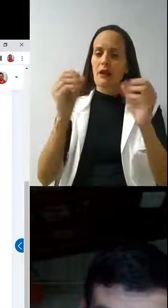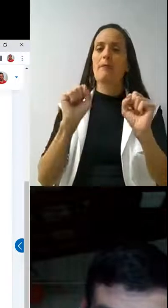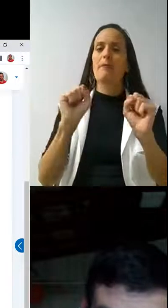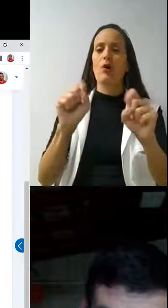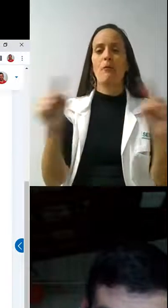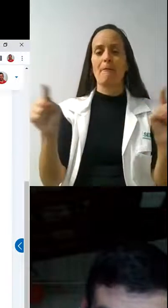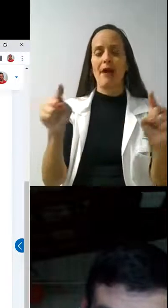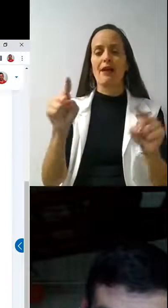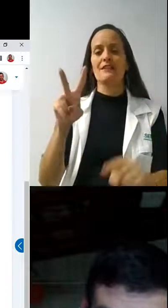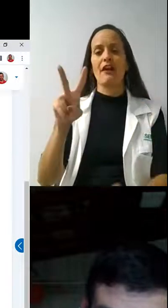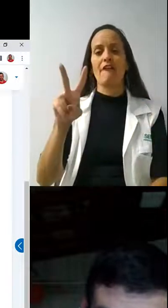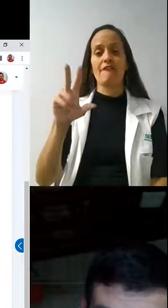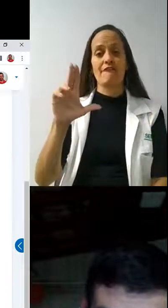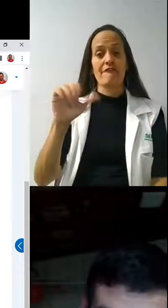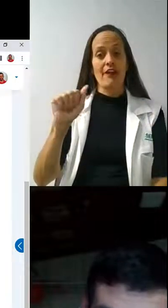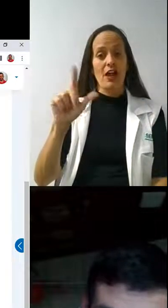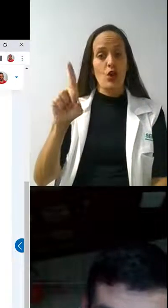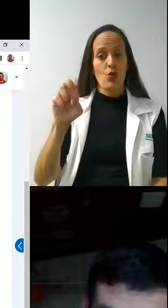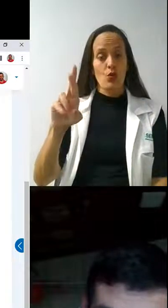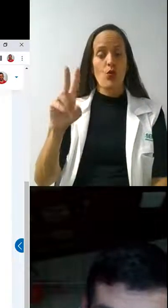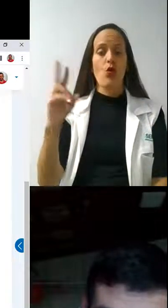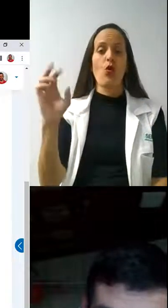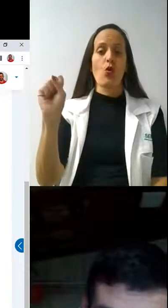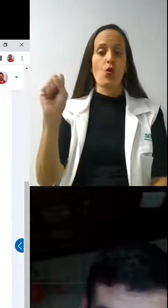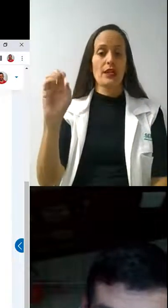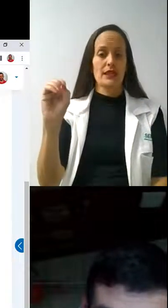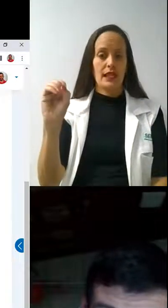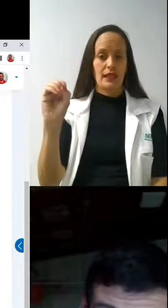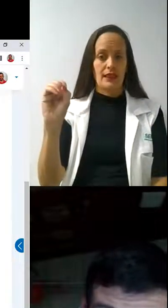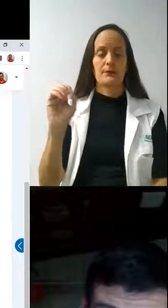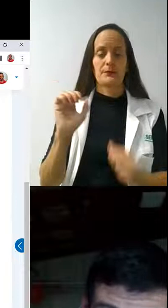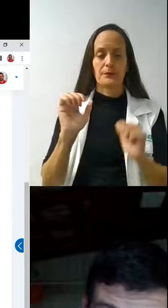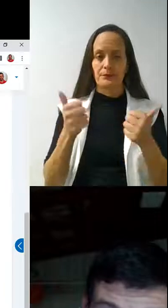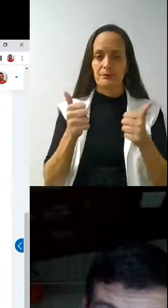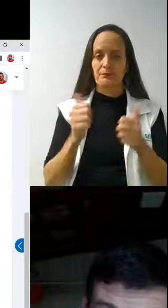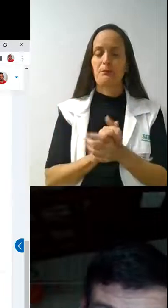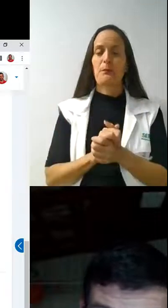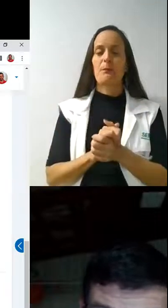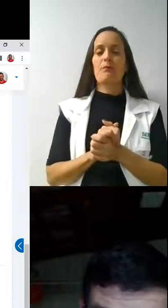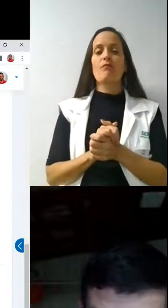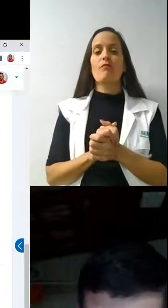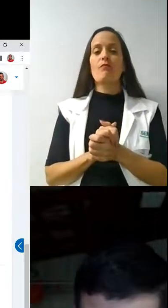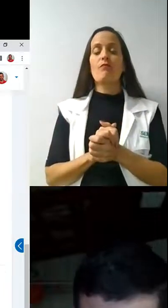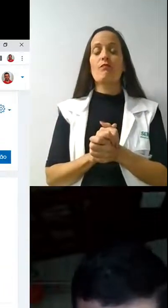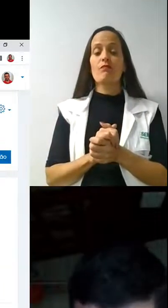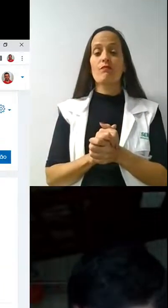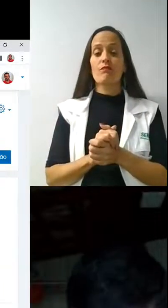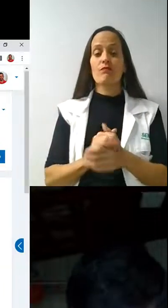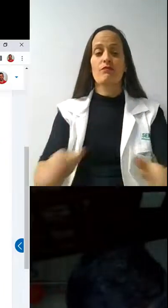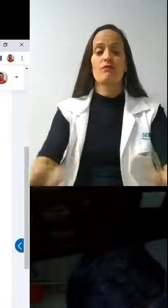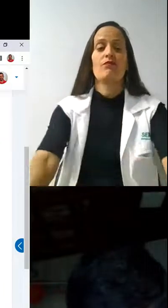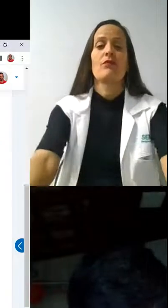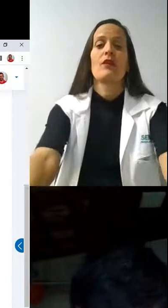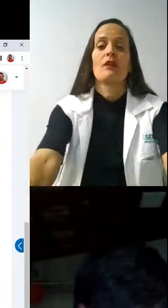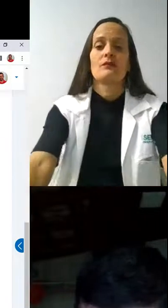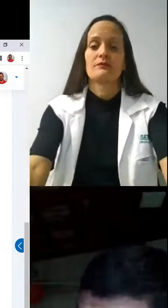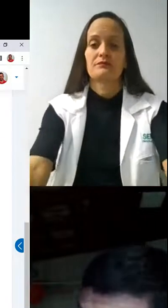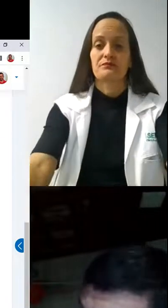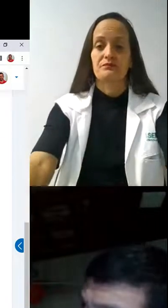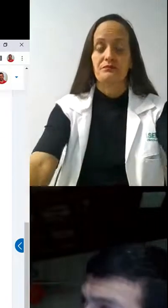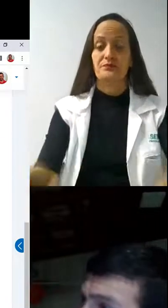80. Lembrando que a nota mínima que vocês precisam para aprovação é 70 pontos, né? Então, aqui, por exemplo, ó, verificar